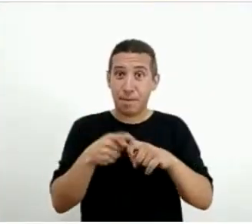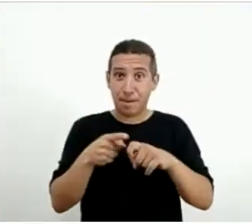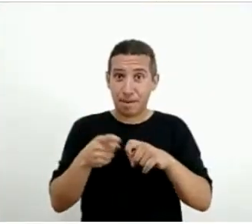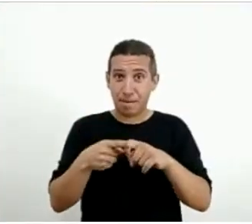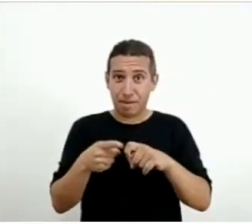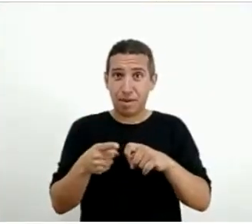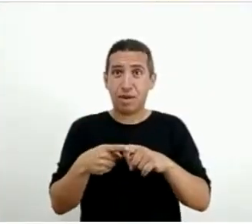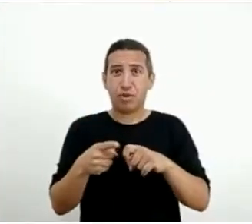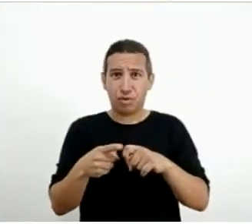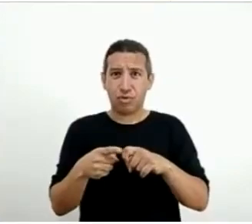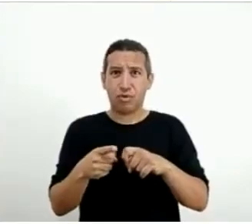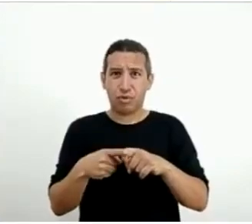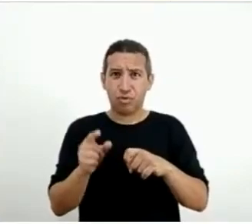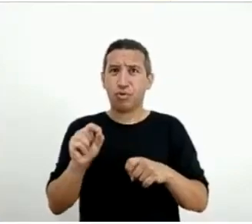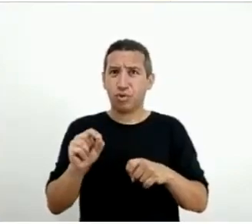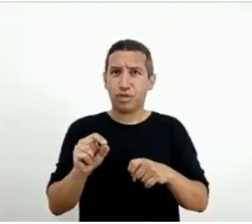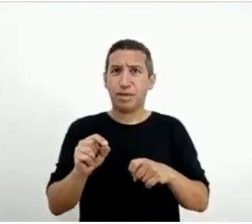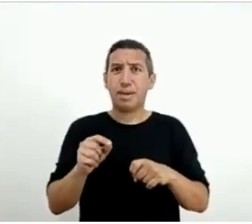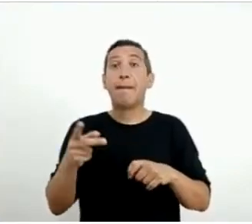Pediatria da